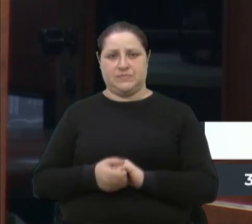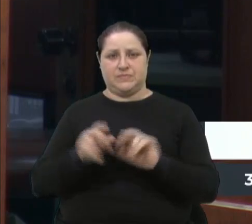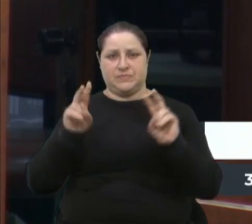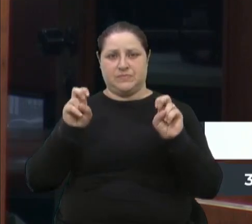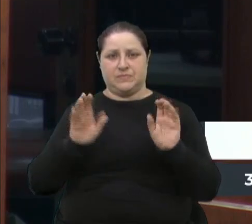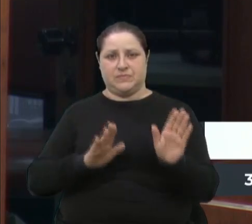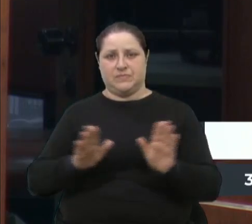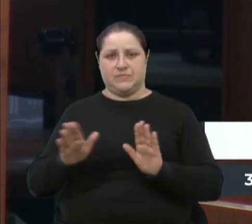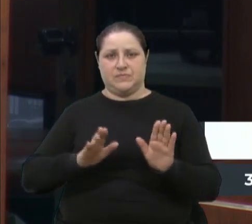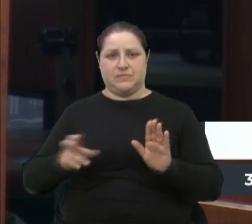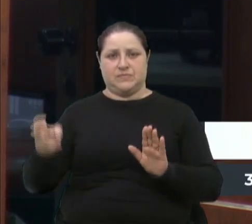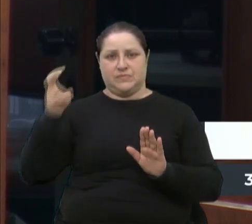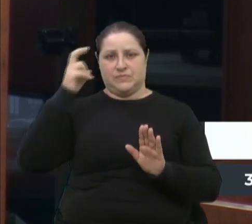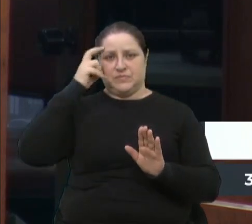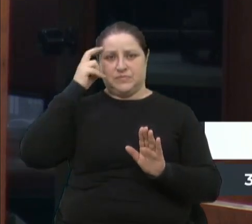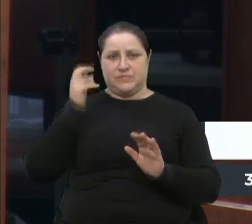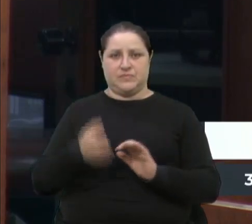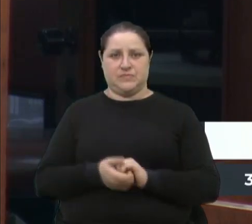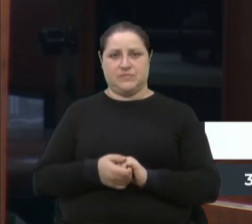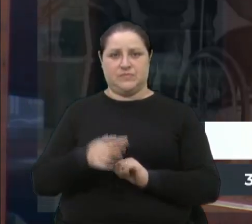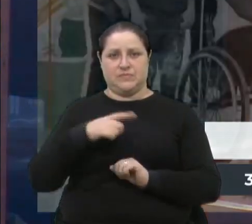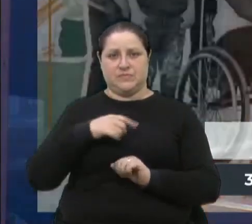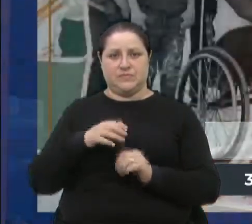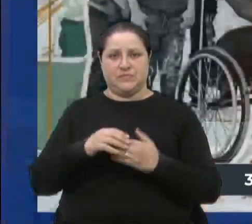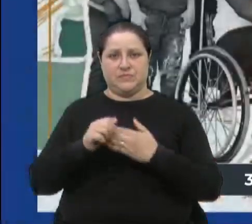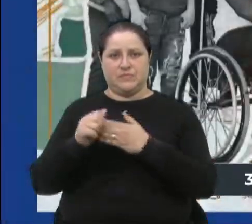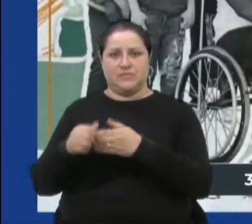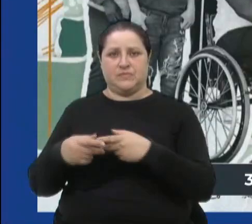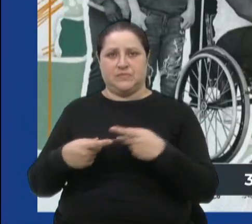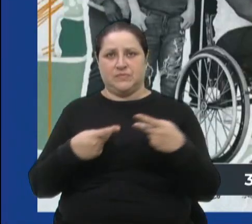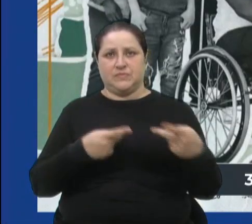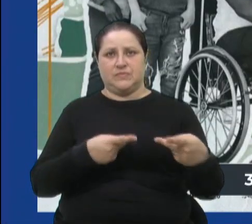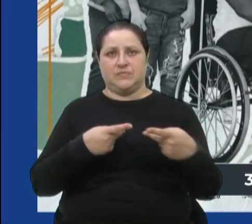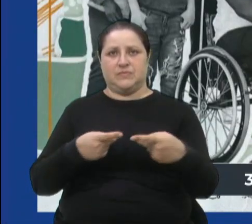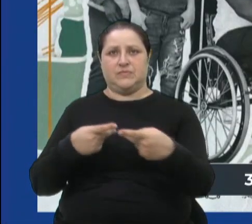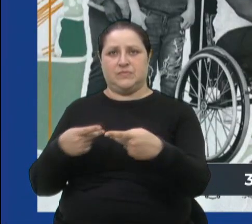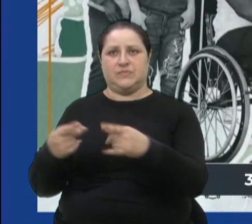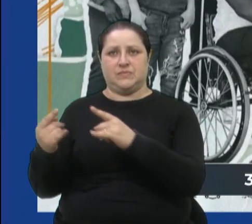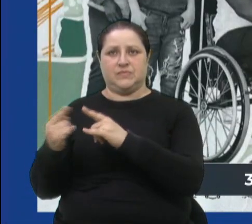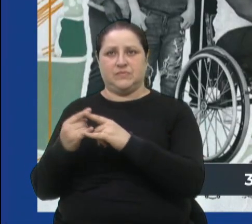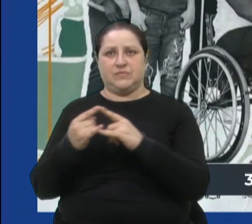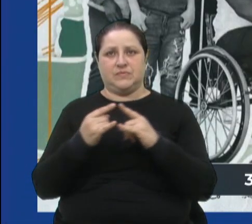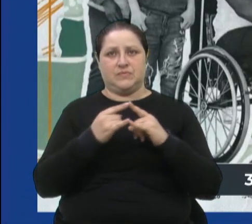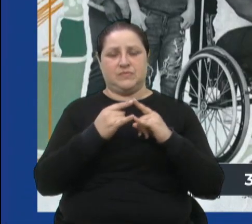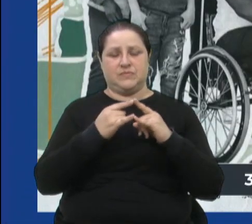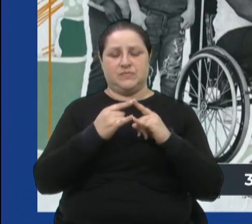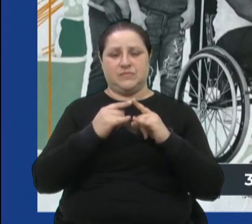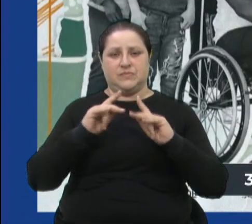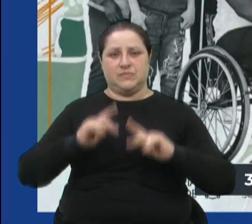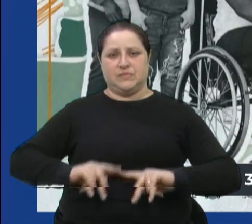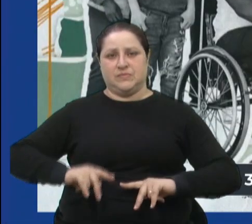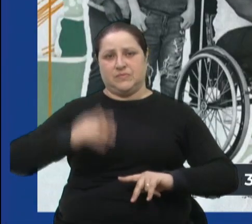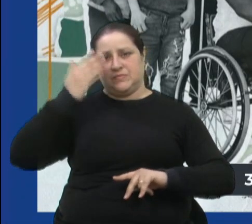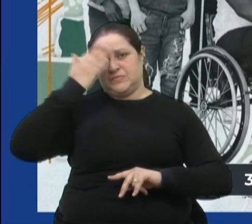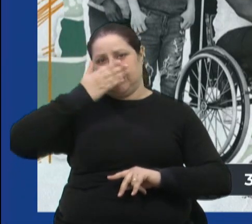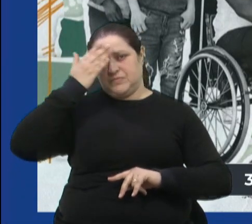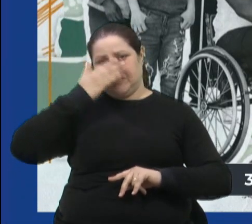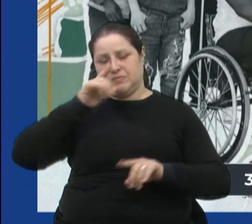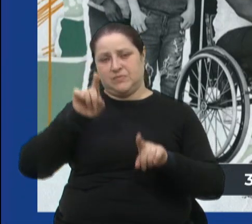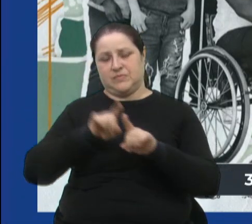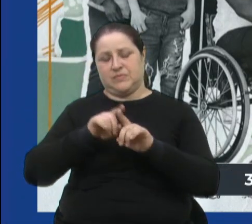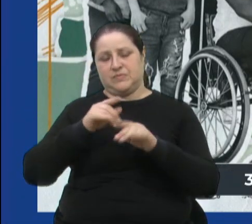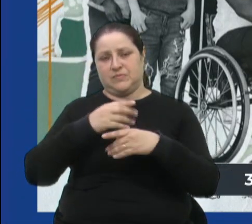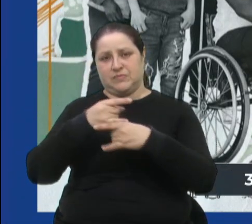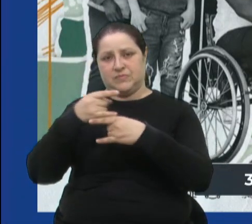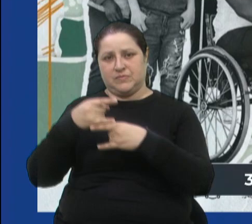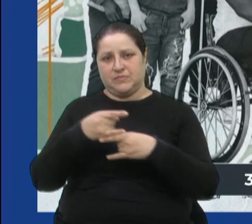na cultura, terão visitas guiadas à instituição para as pessoas com deficiência visual e uma live sobre o auxílio